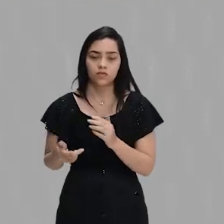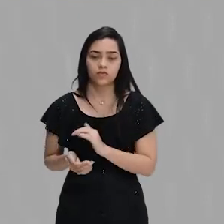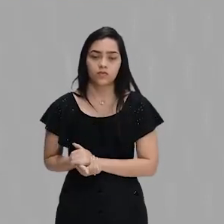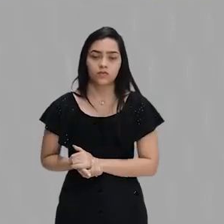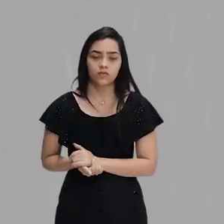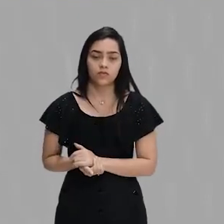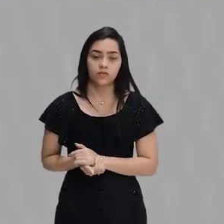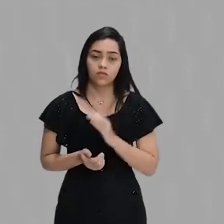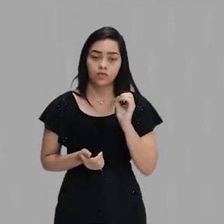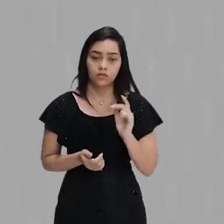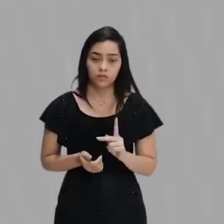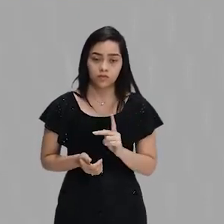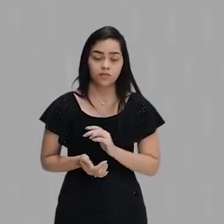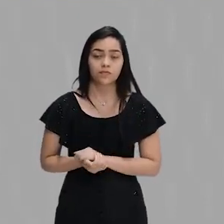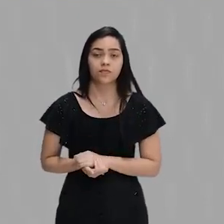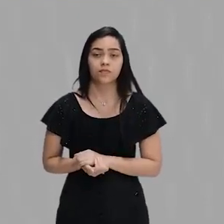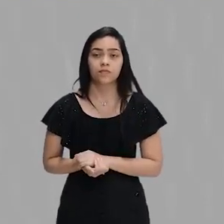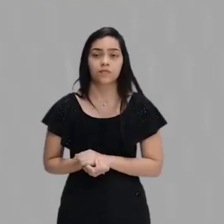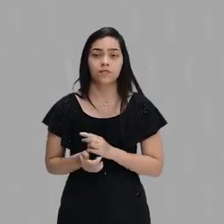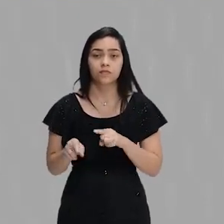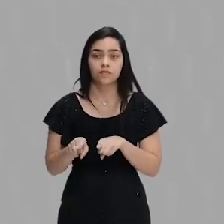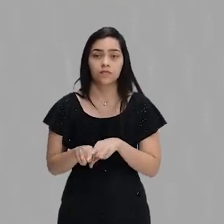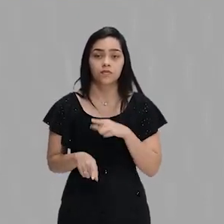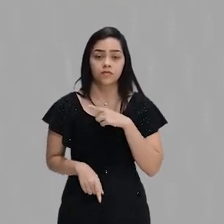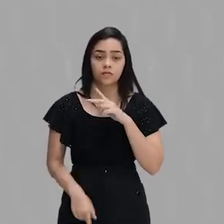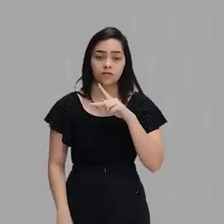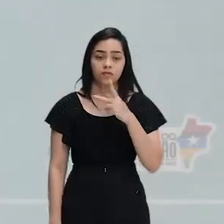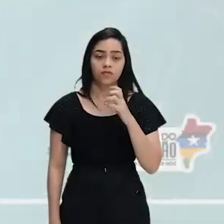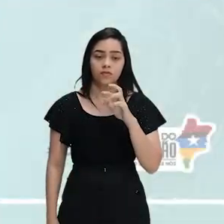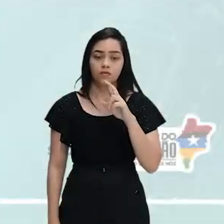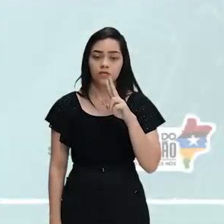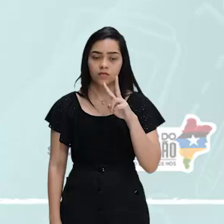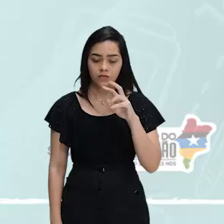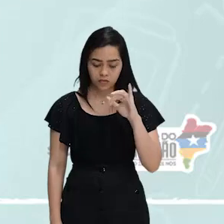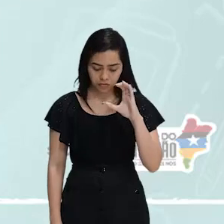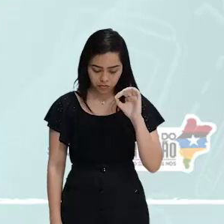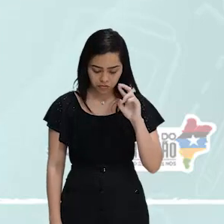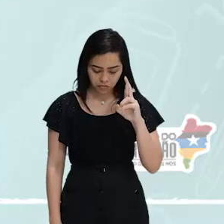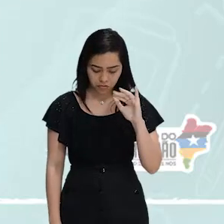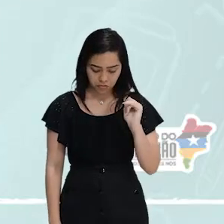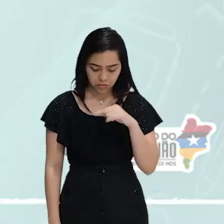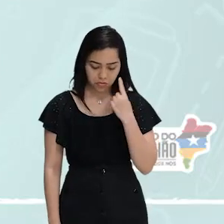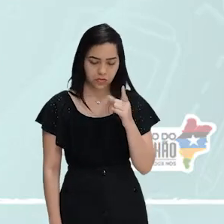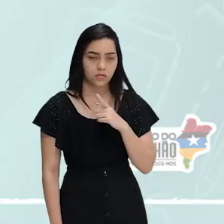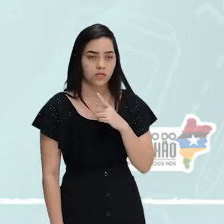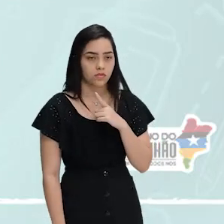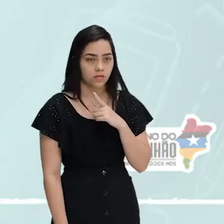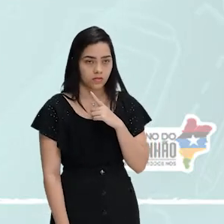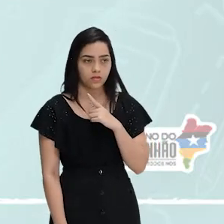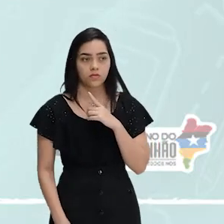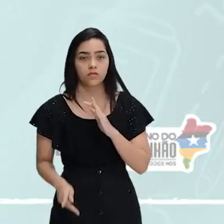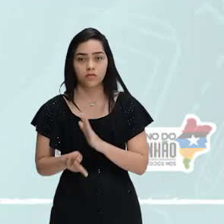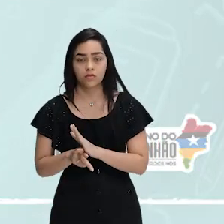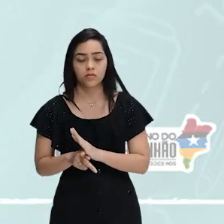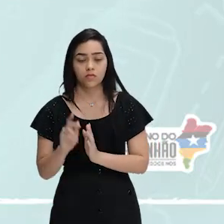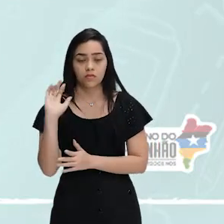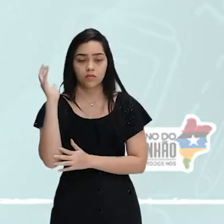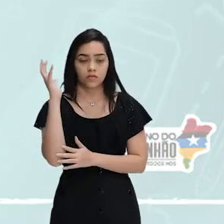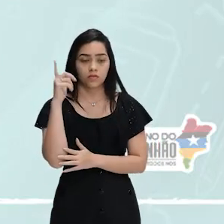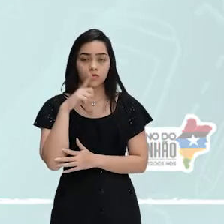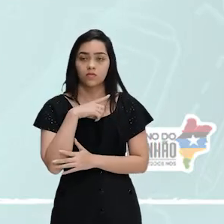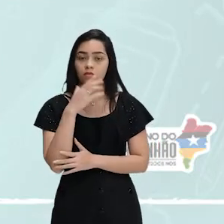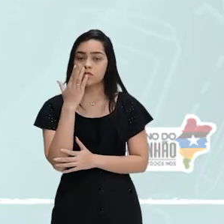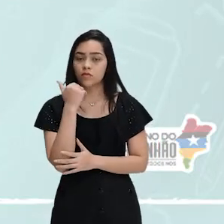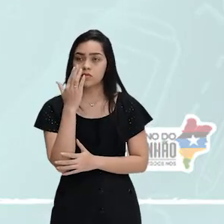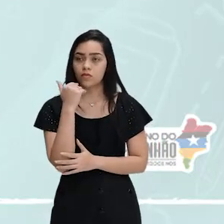diferentes. Ok? E no caso da herbivoria, é porque nós temos o exemplo de uma planta que está servindo de